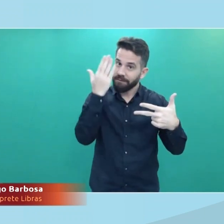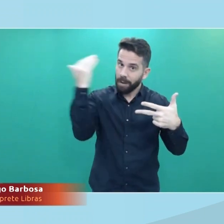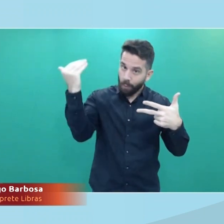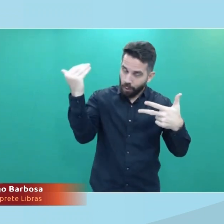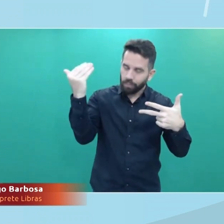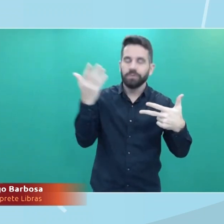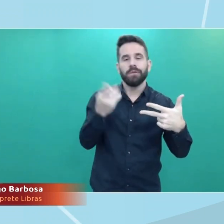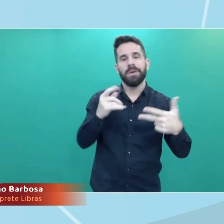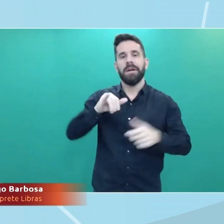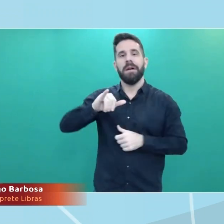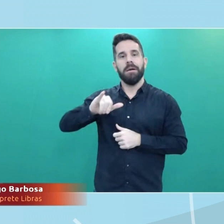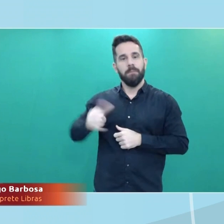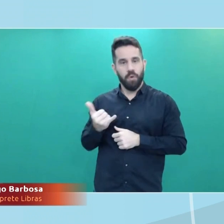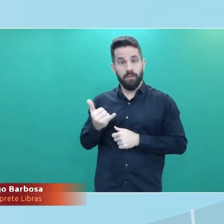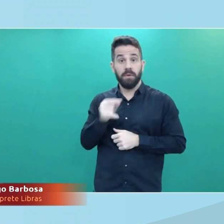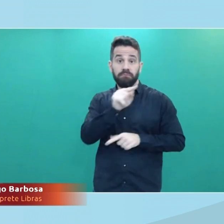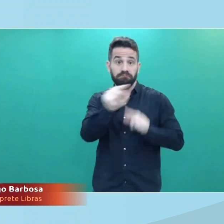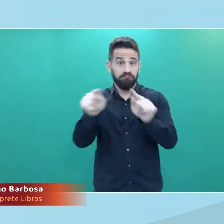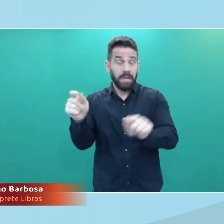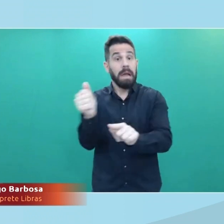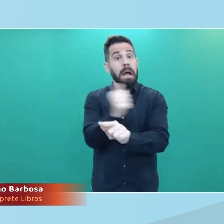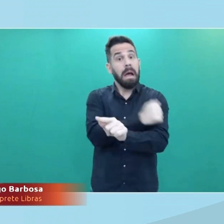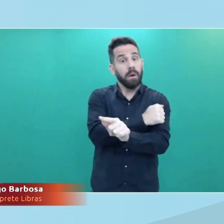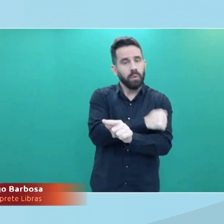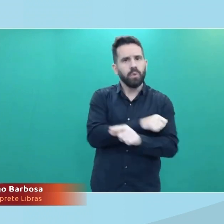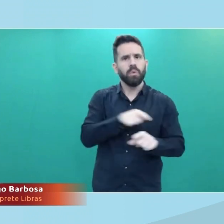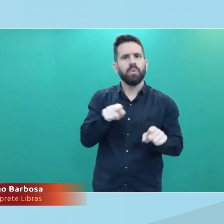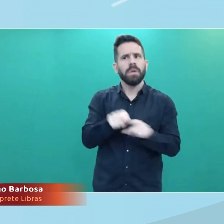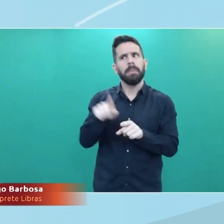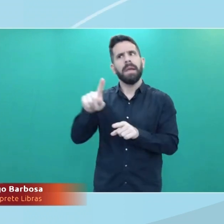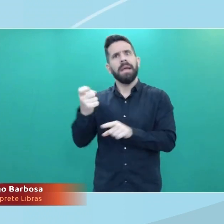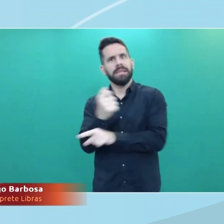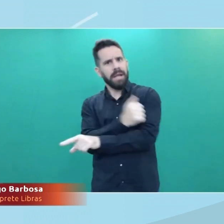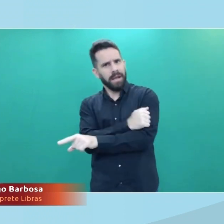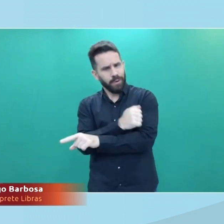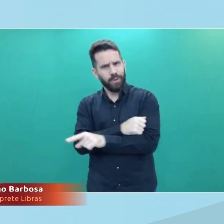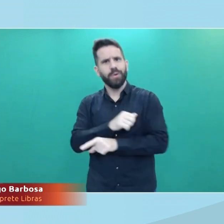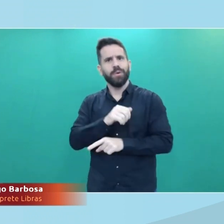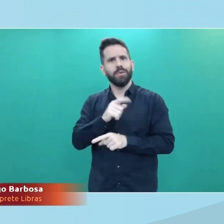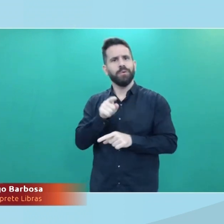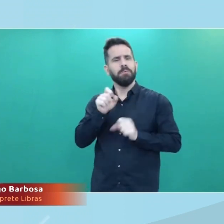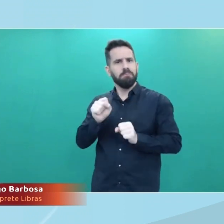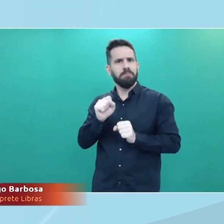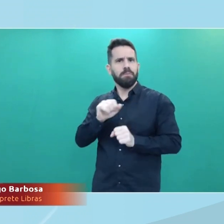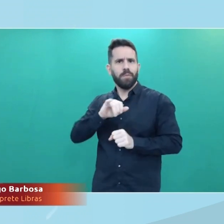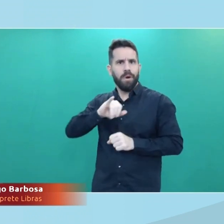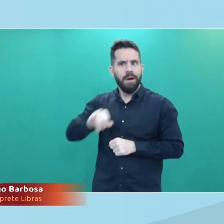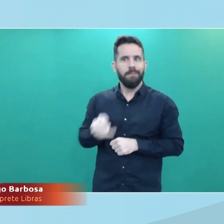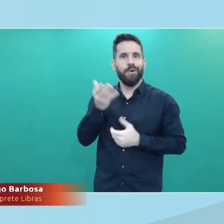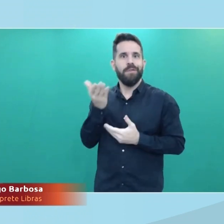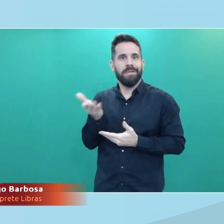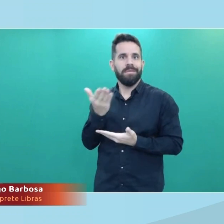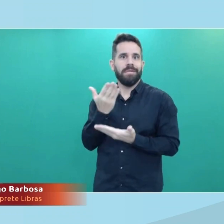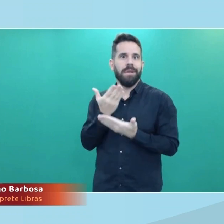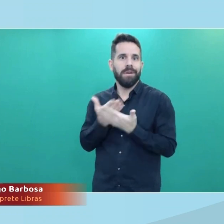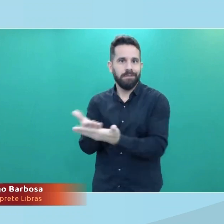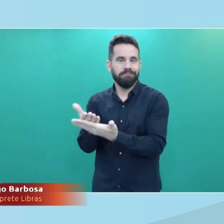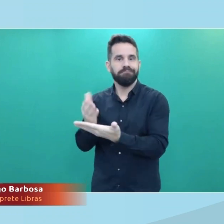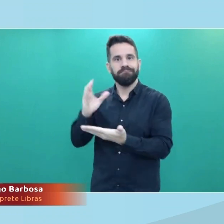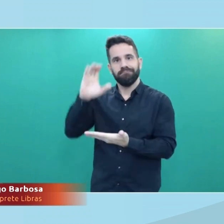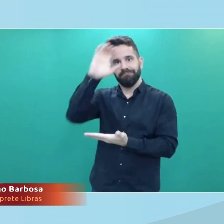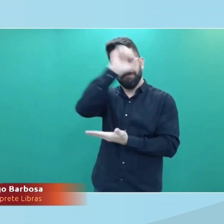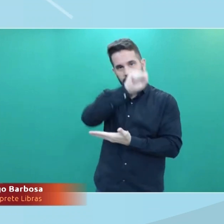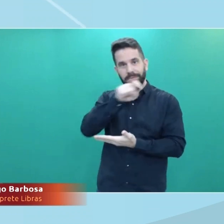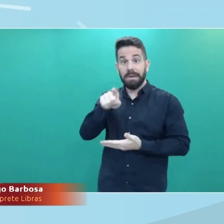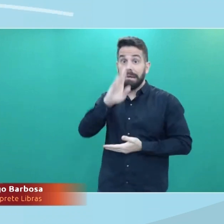é aluno e precisa aí de uma forcinha nos estudos, é bom procurar essa oportunidade gratuita. O início das